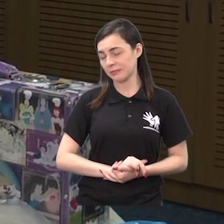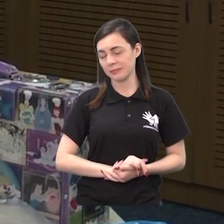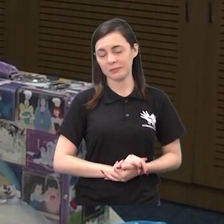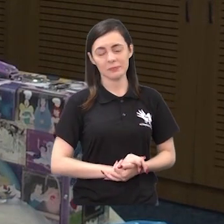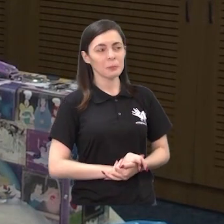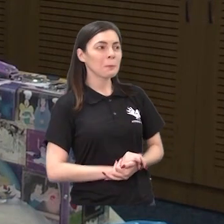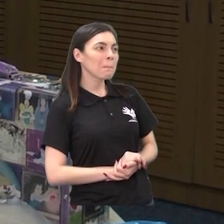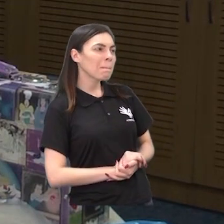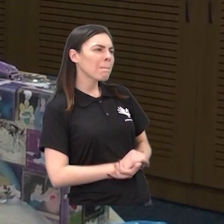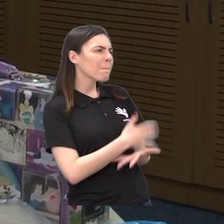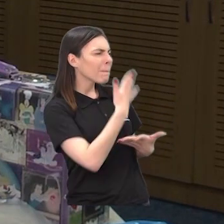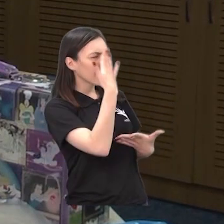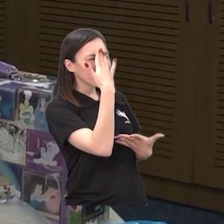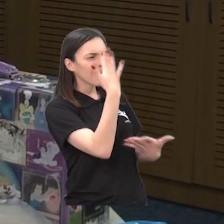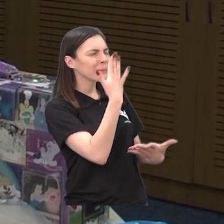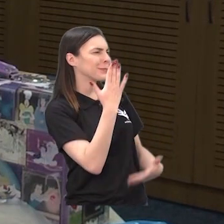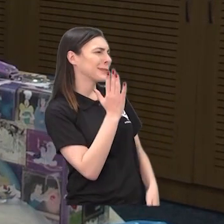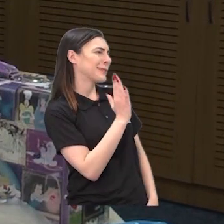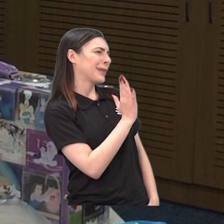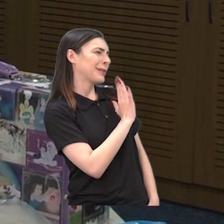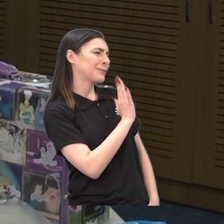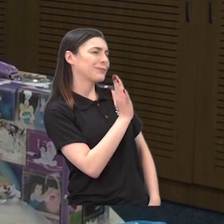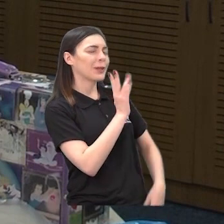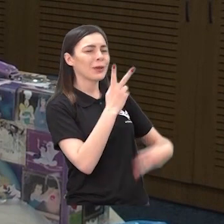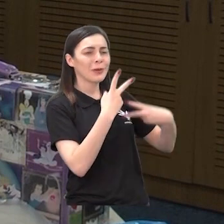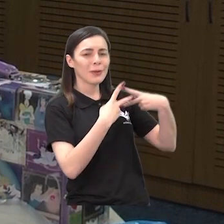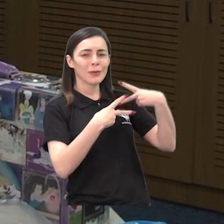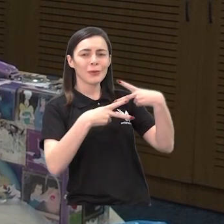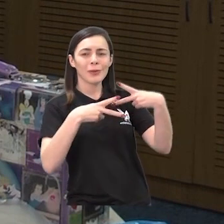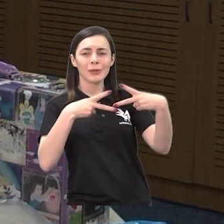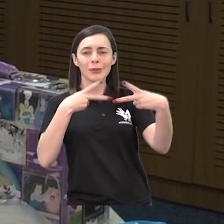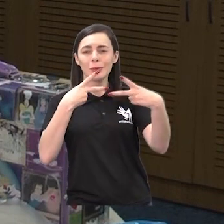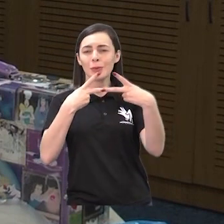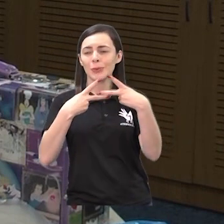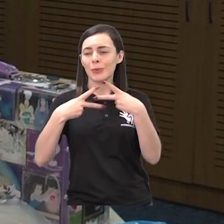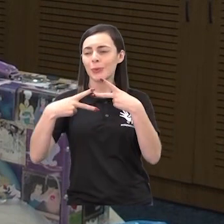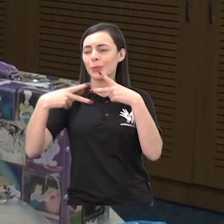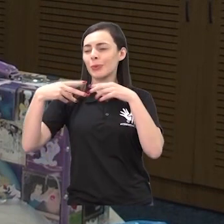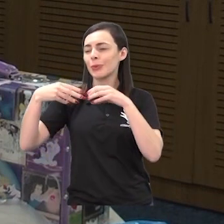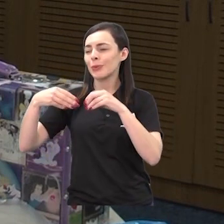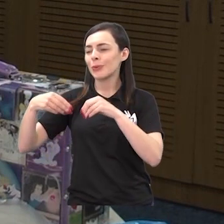Ari Areia então se despediu do seu amigo e com uma brisa suave